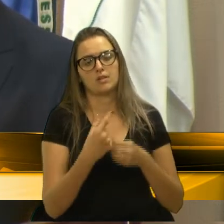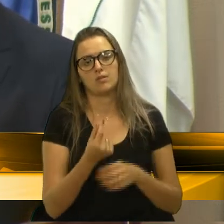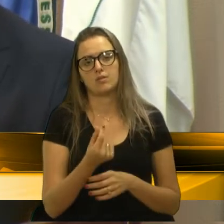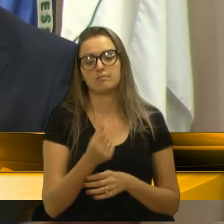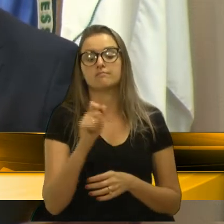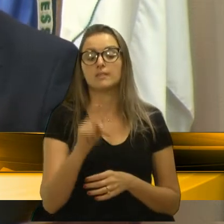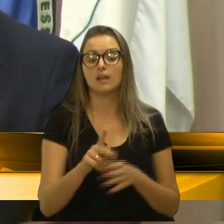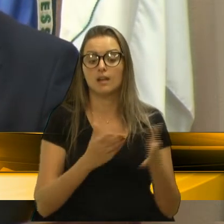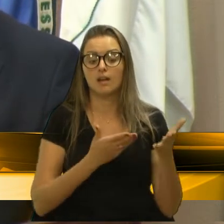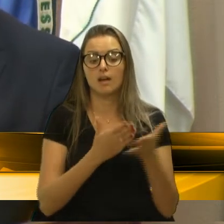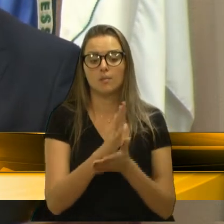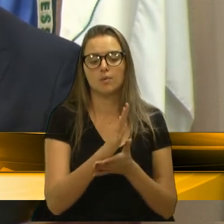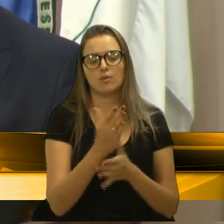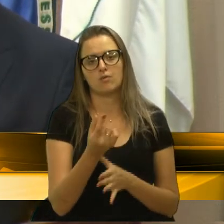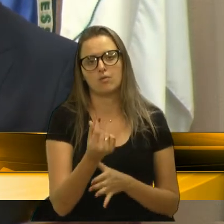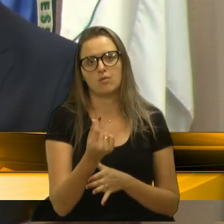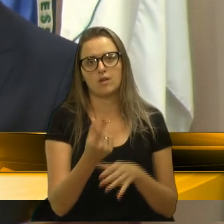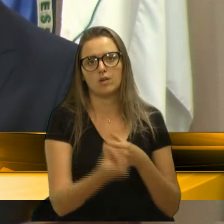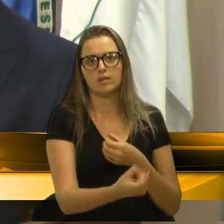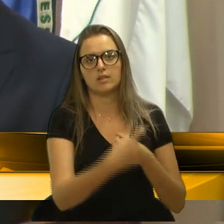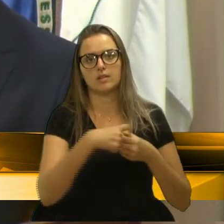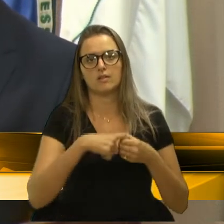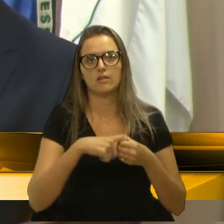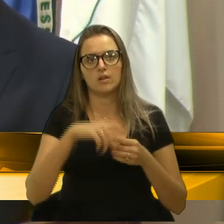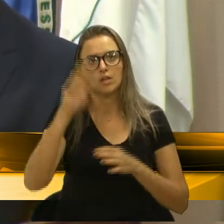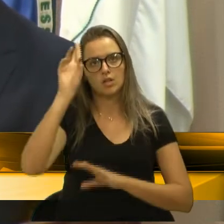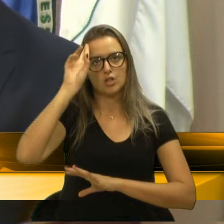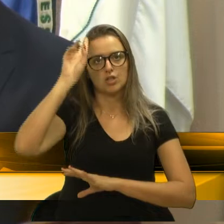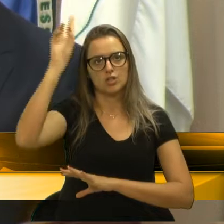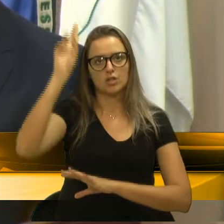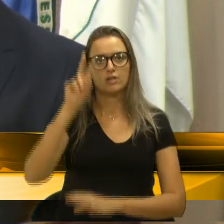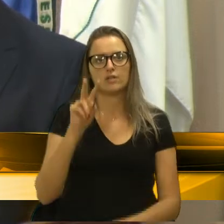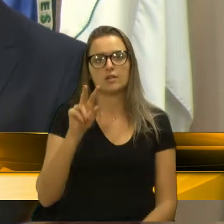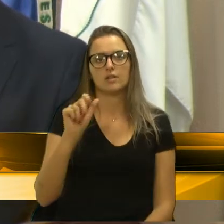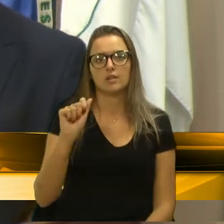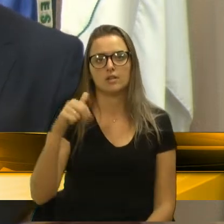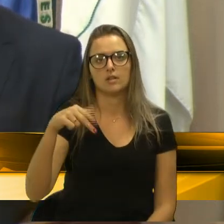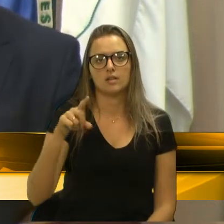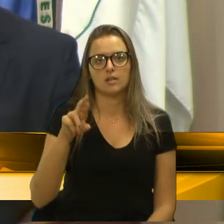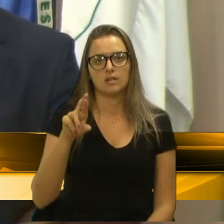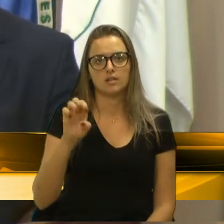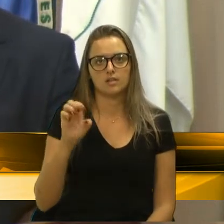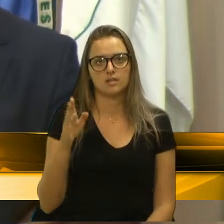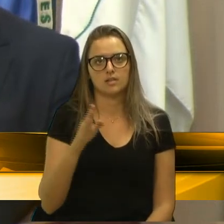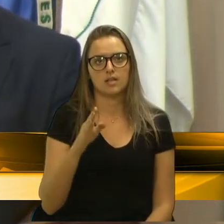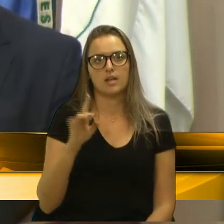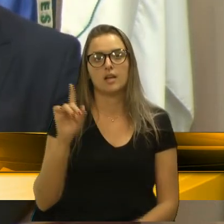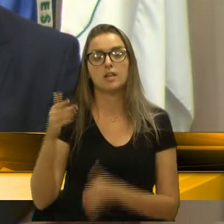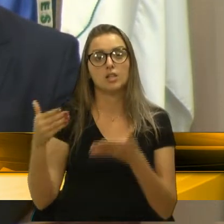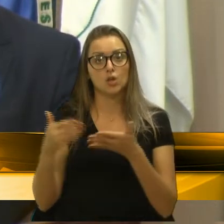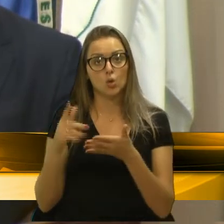Quem autorizou é que devolva. Diretor do IPAM, André Vientaus, que hoje é procurador do município,